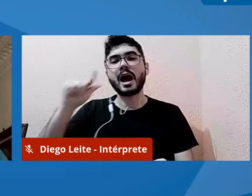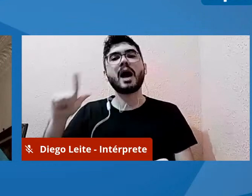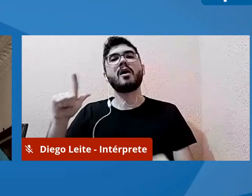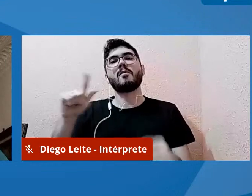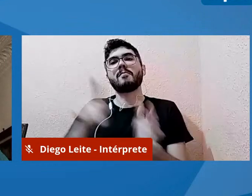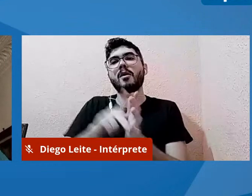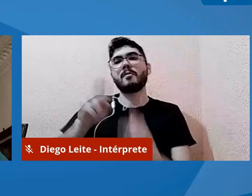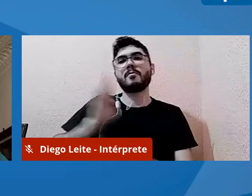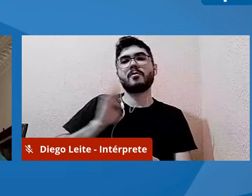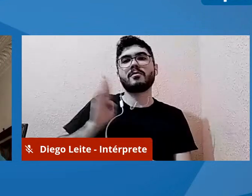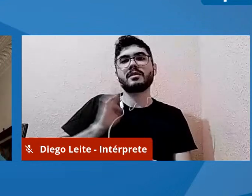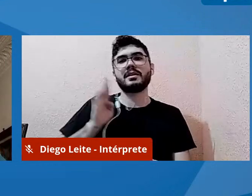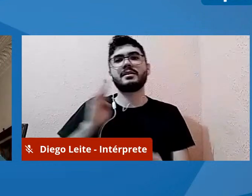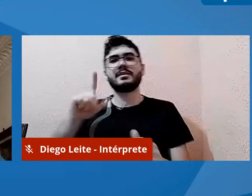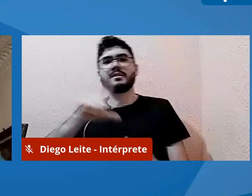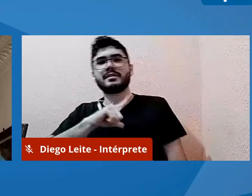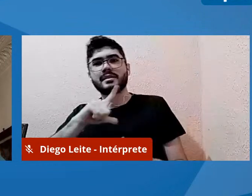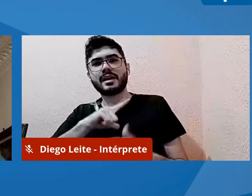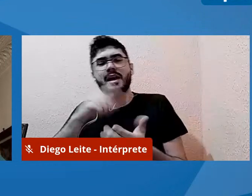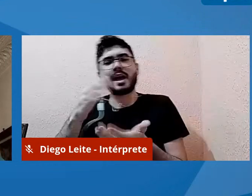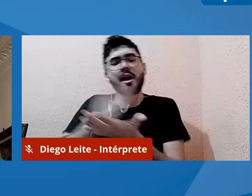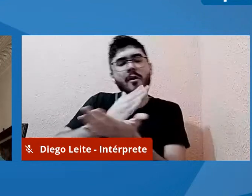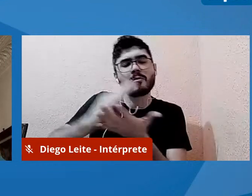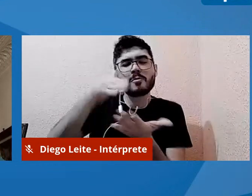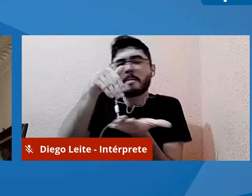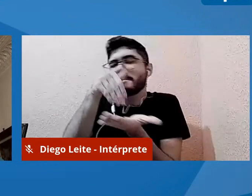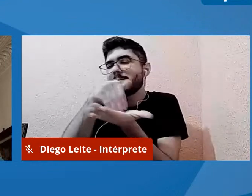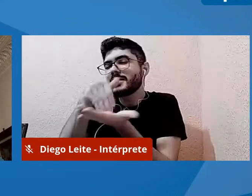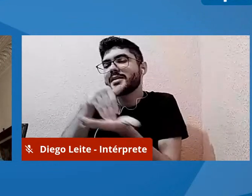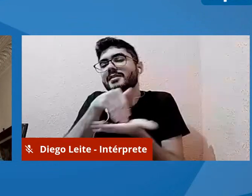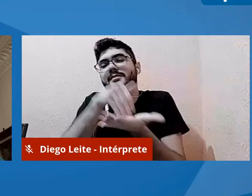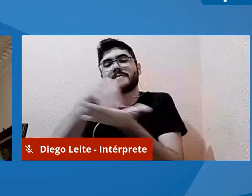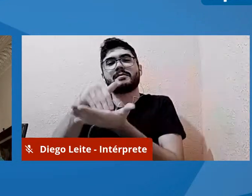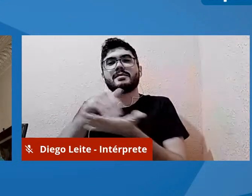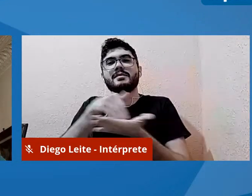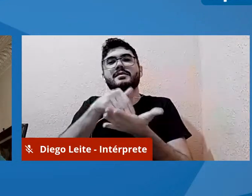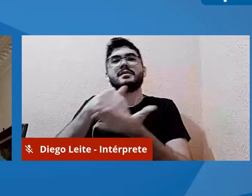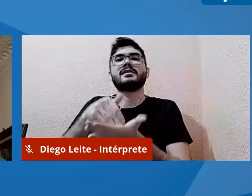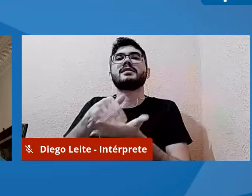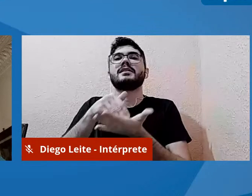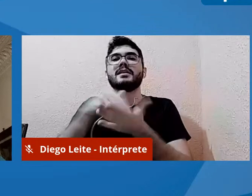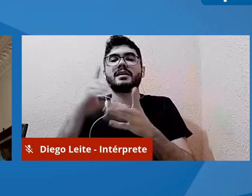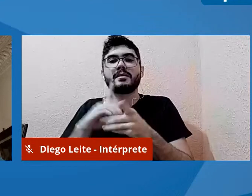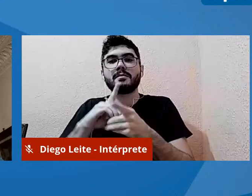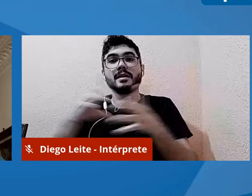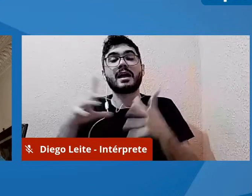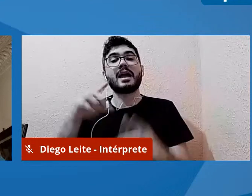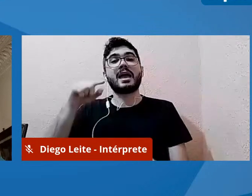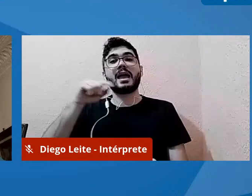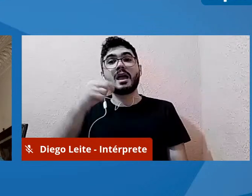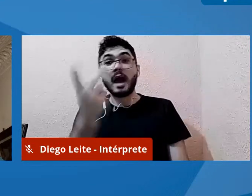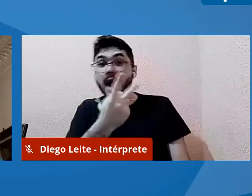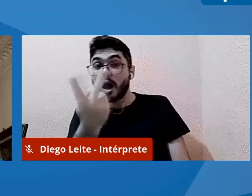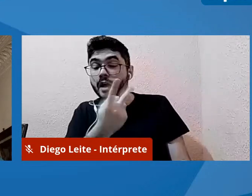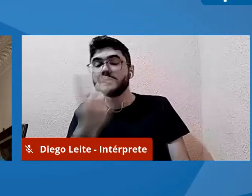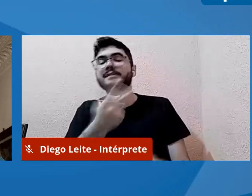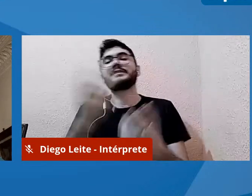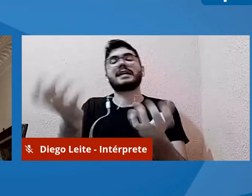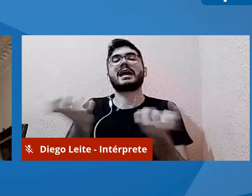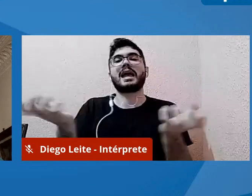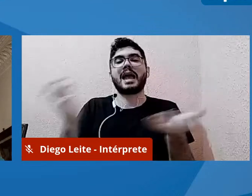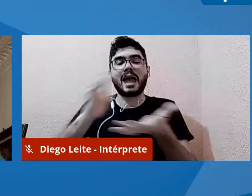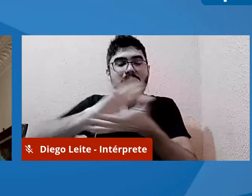garante algumas mínimas liberdades democráticas. Então, eles gostariam de acabar com isso. Então, o neofascismo é um